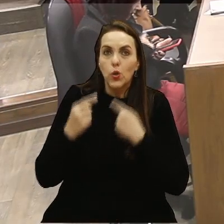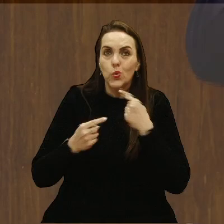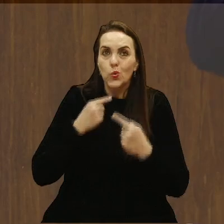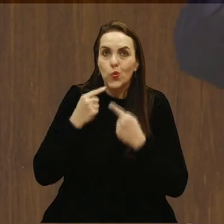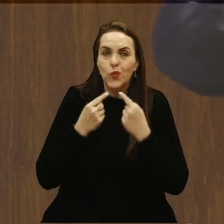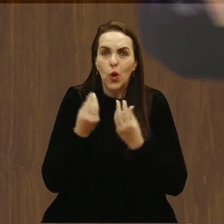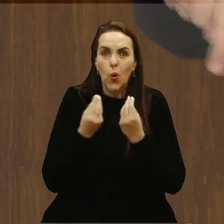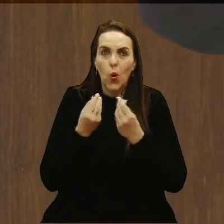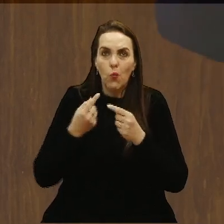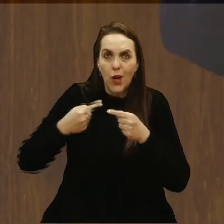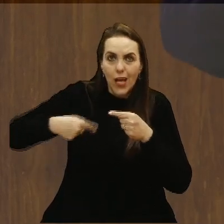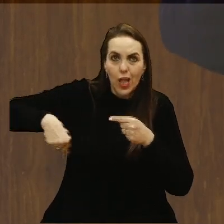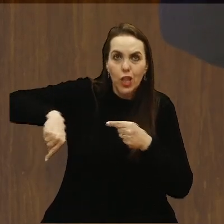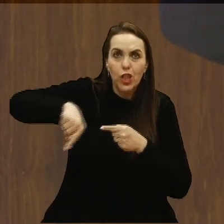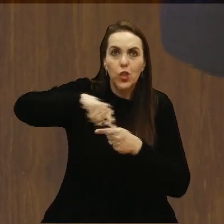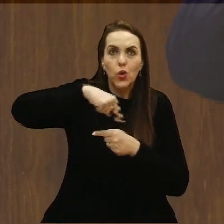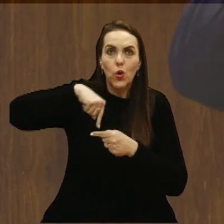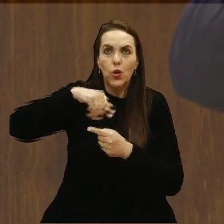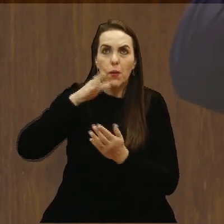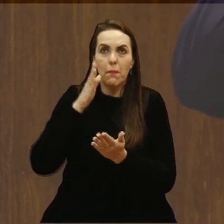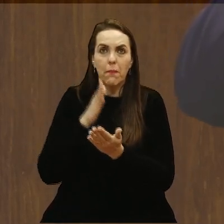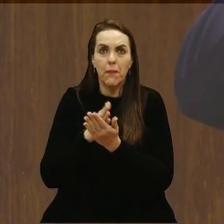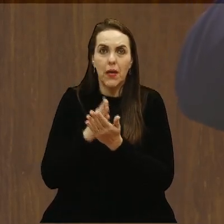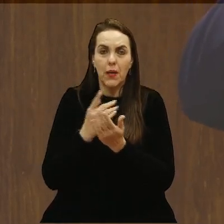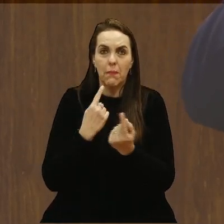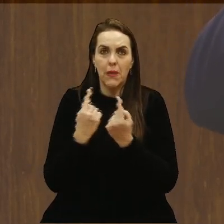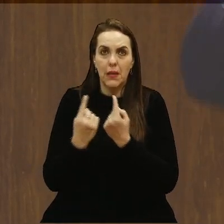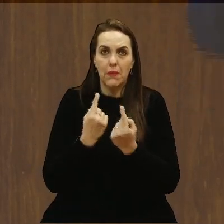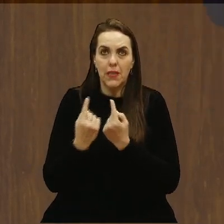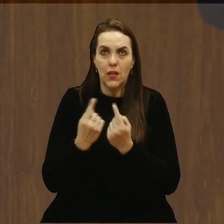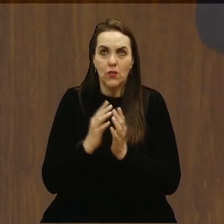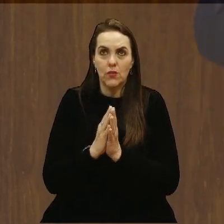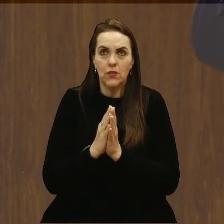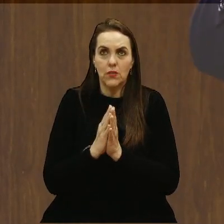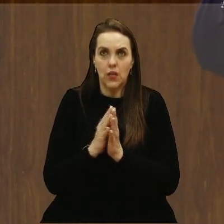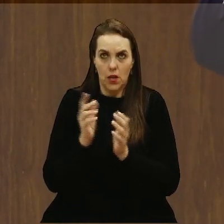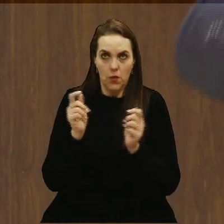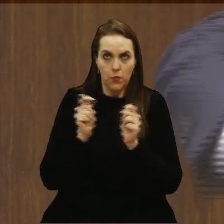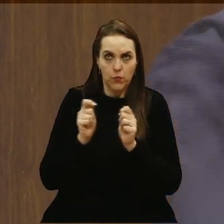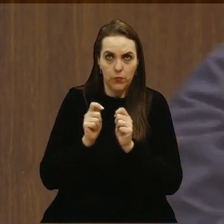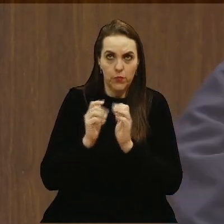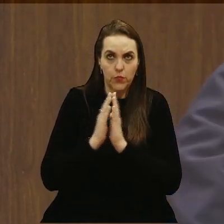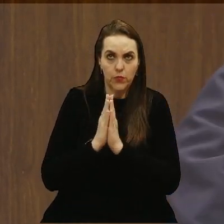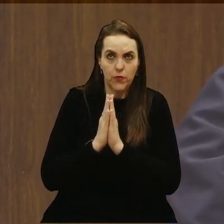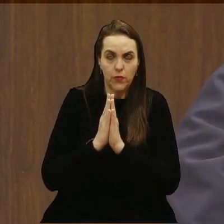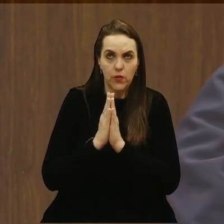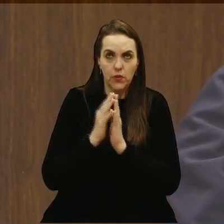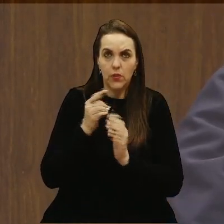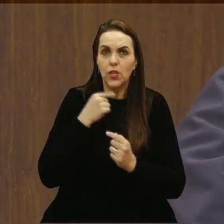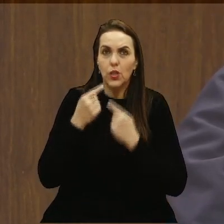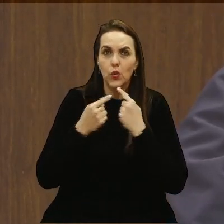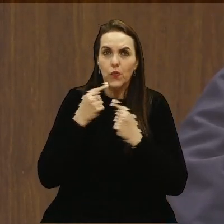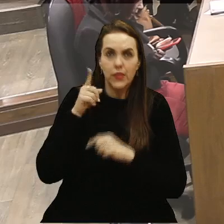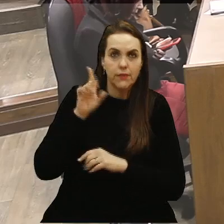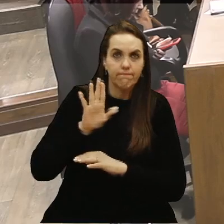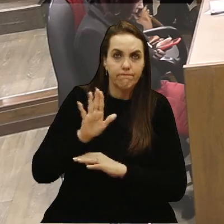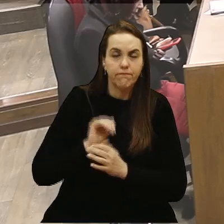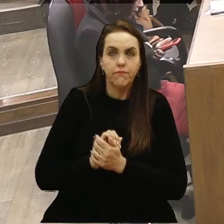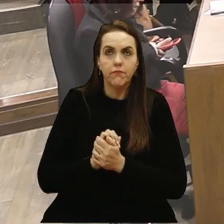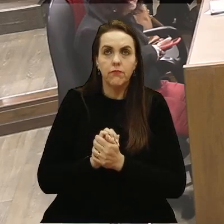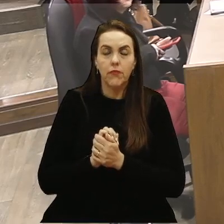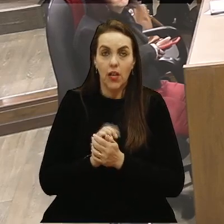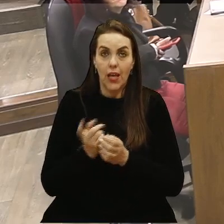retorno no meio da perimetral. Se ali... Antes. Se o senhor puder voltar no outro... Isso. Faço minha dúvida. O retorno da